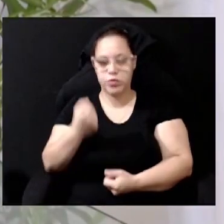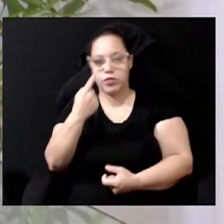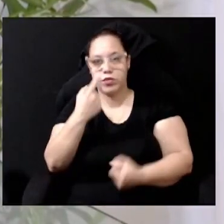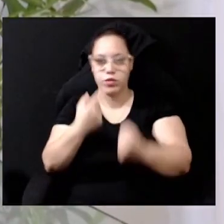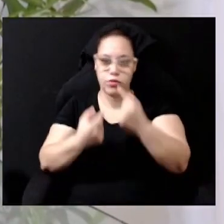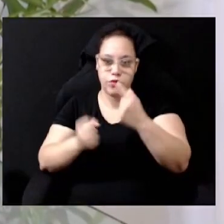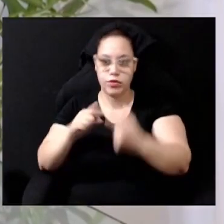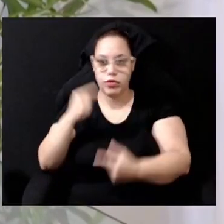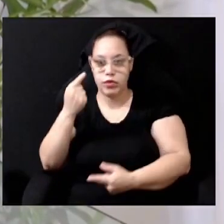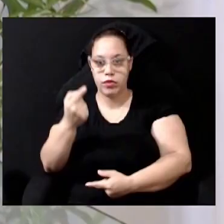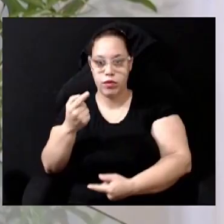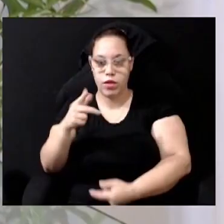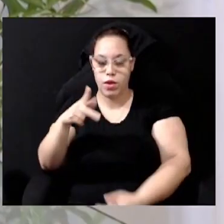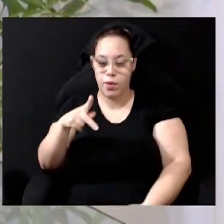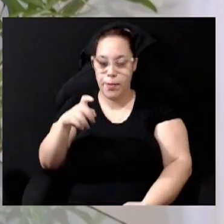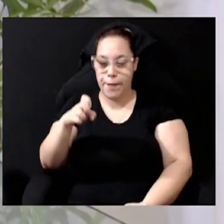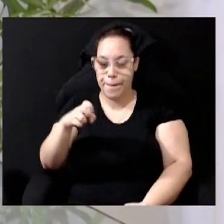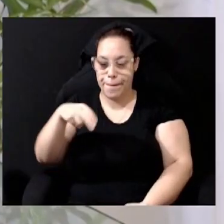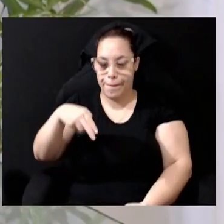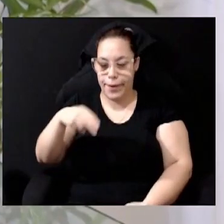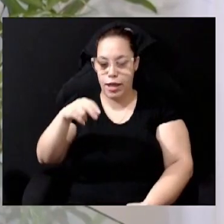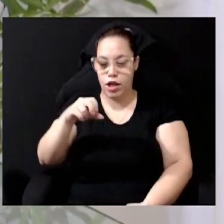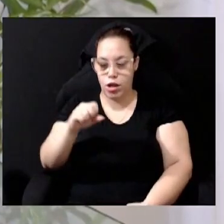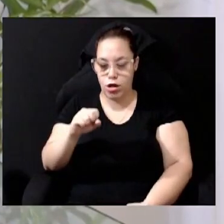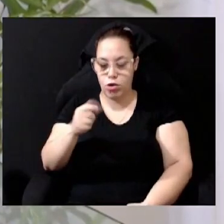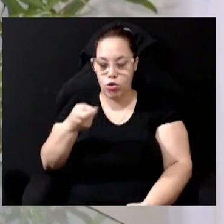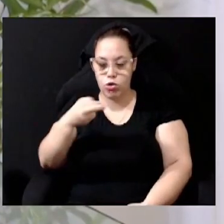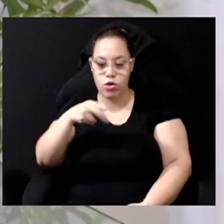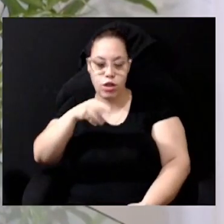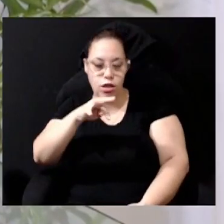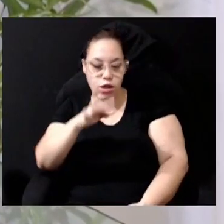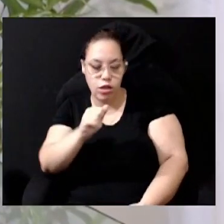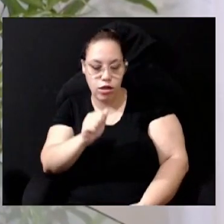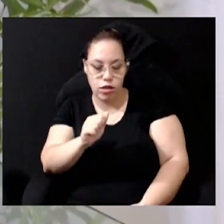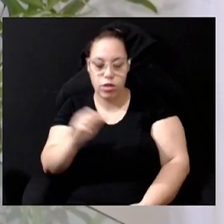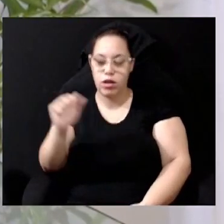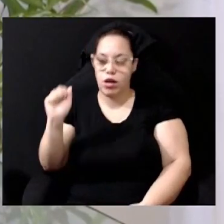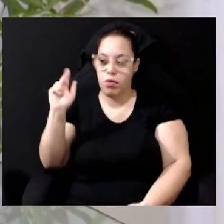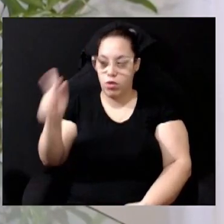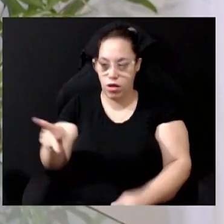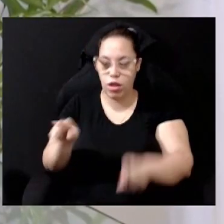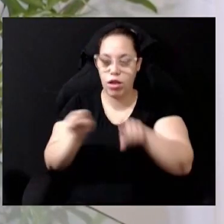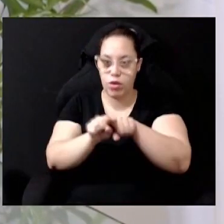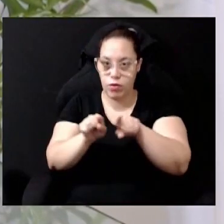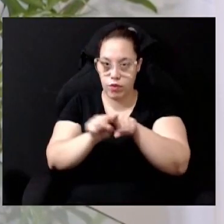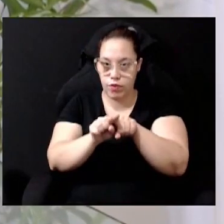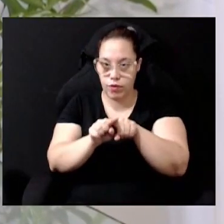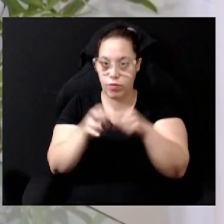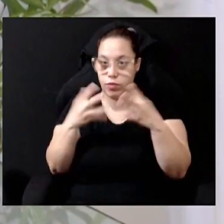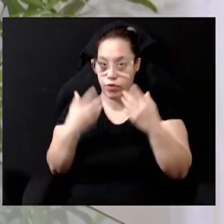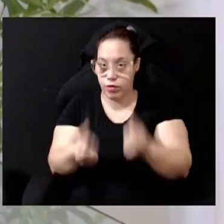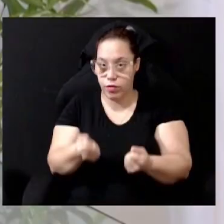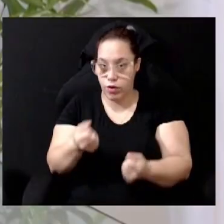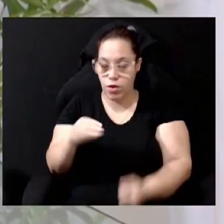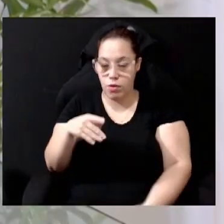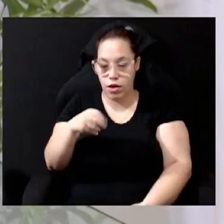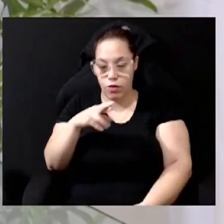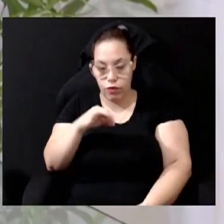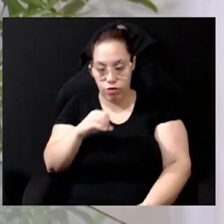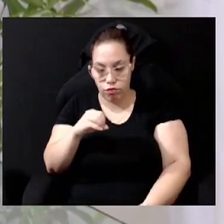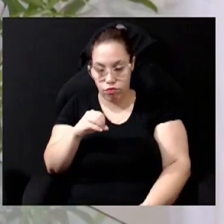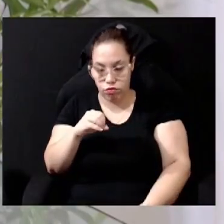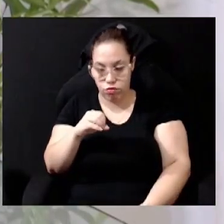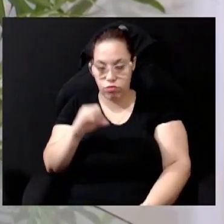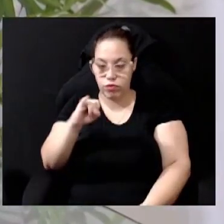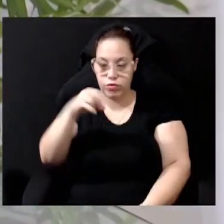como pensionistas, como os aposentados, aquelas pessoas que estão recebendo benefícios por meio do INSS,